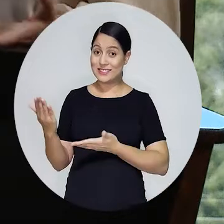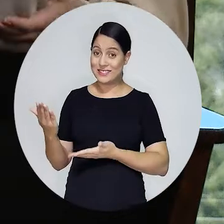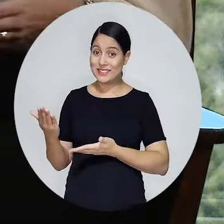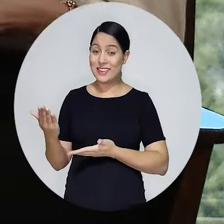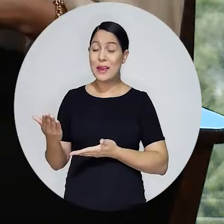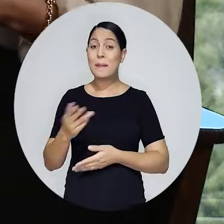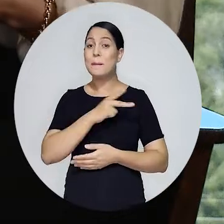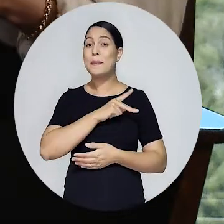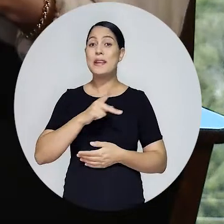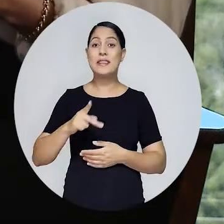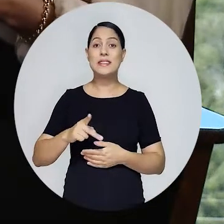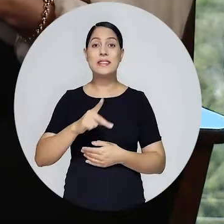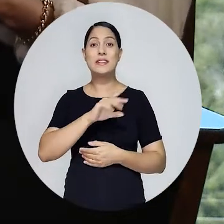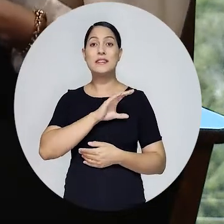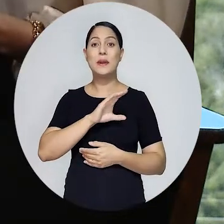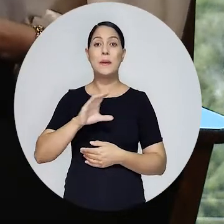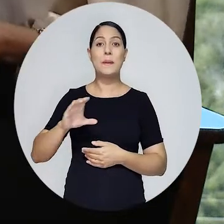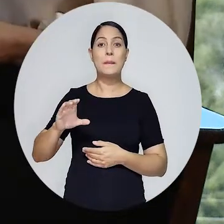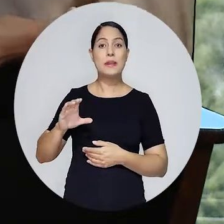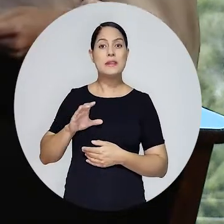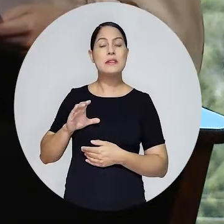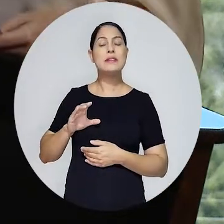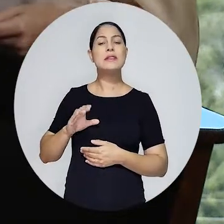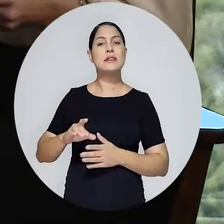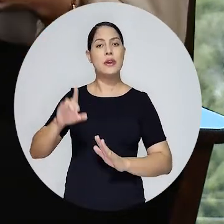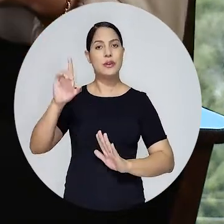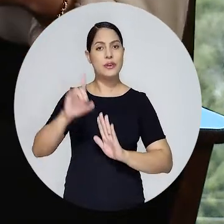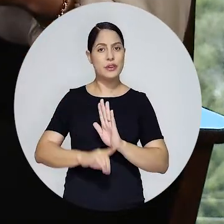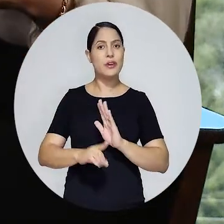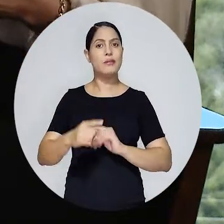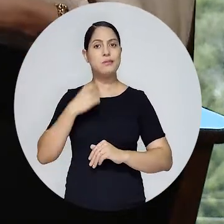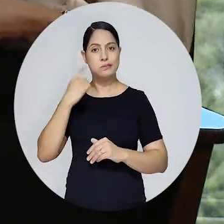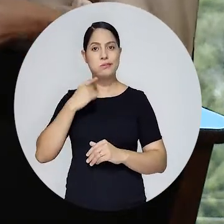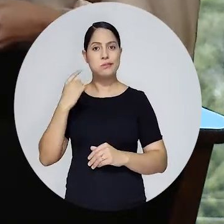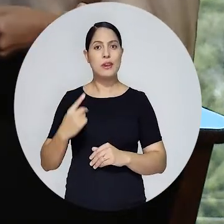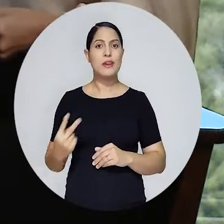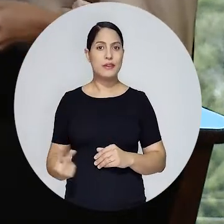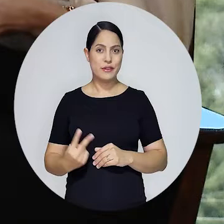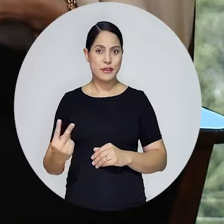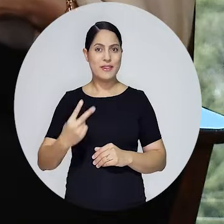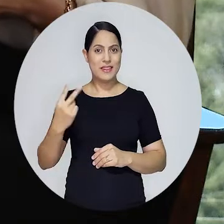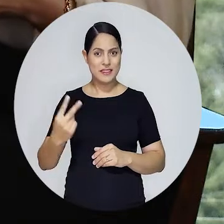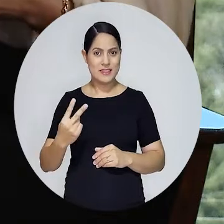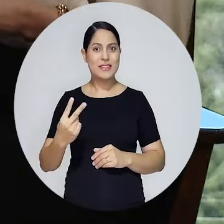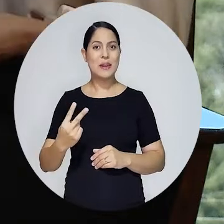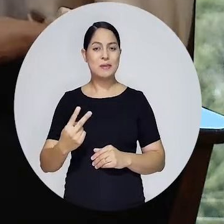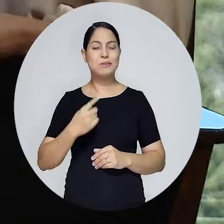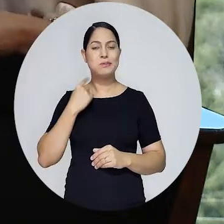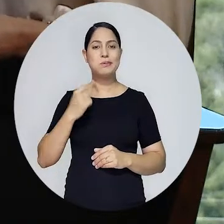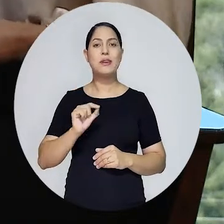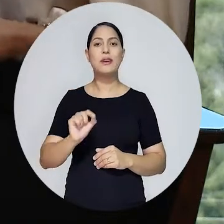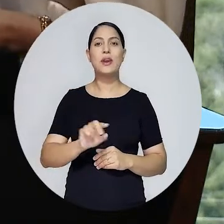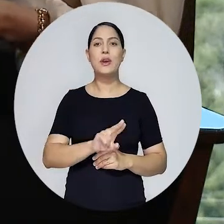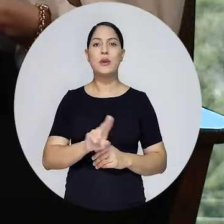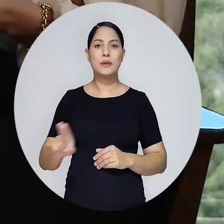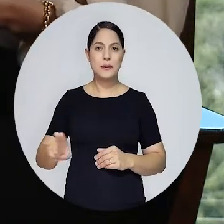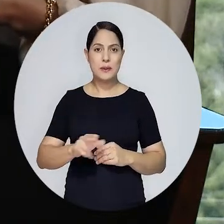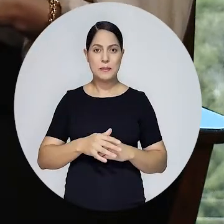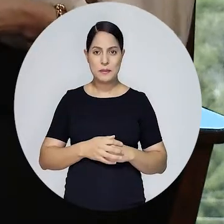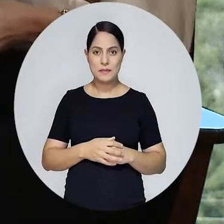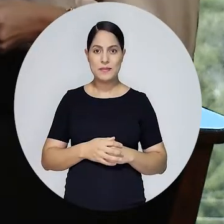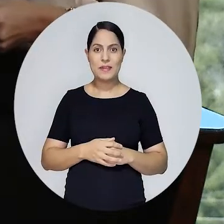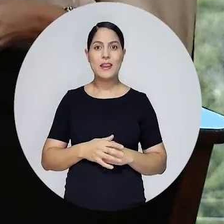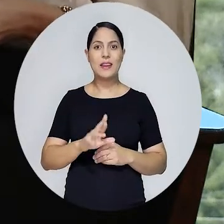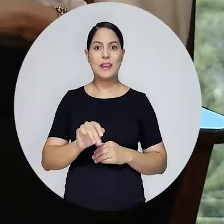do livre exercício da profissão, está aqui ao meu lado o presidente da Comissão Nacional de Defesa das Prerrogativas e Valorização da